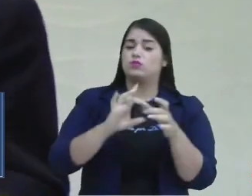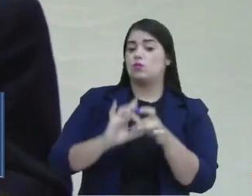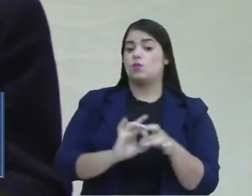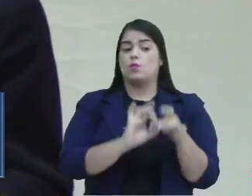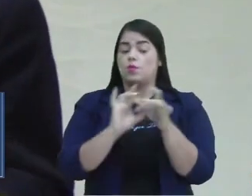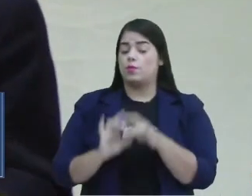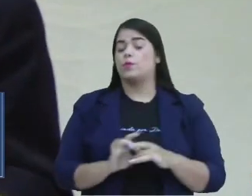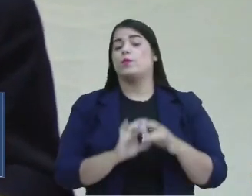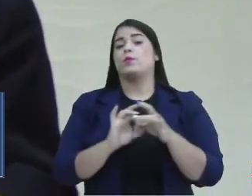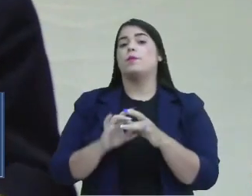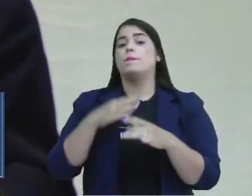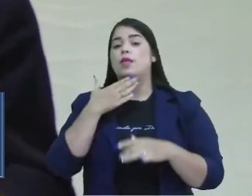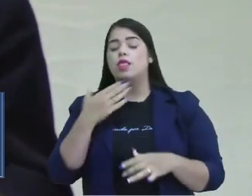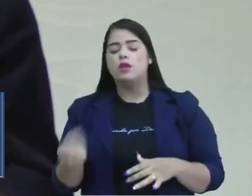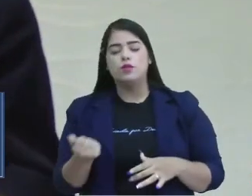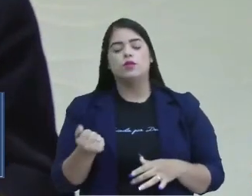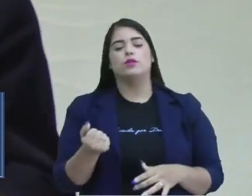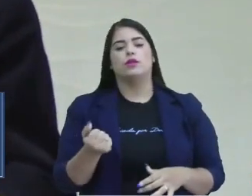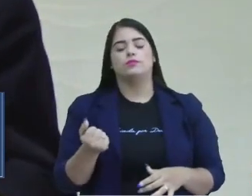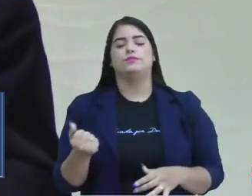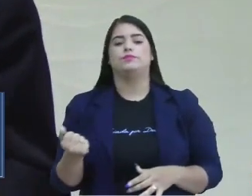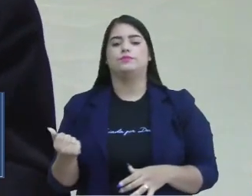para melhorar, sim,